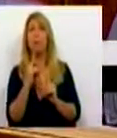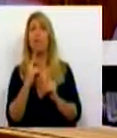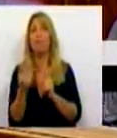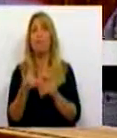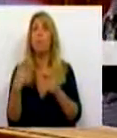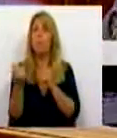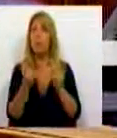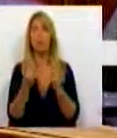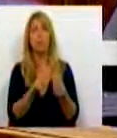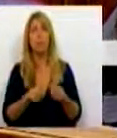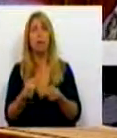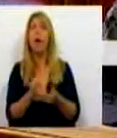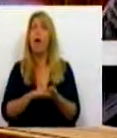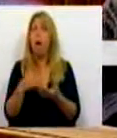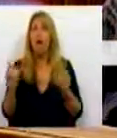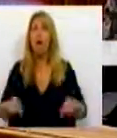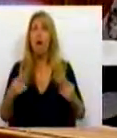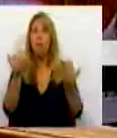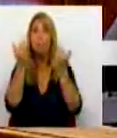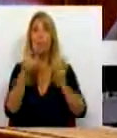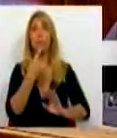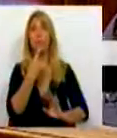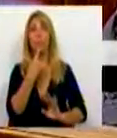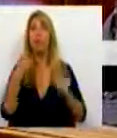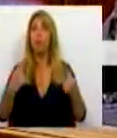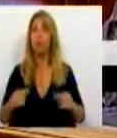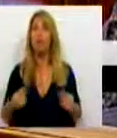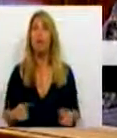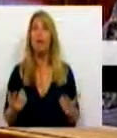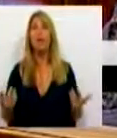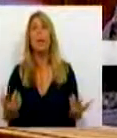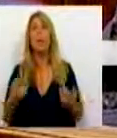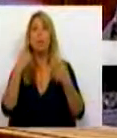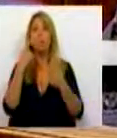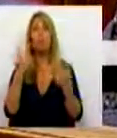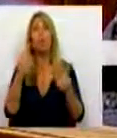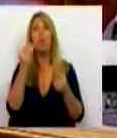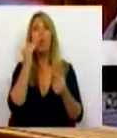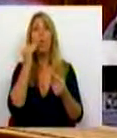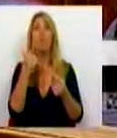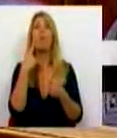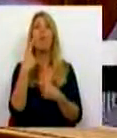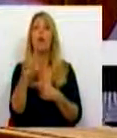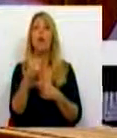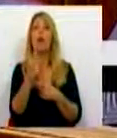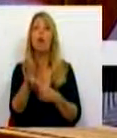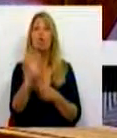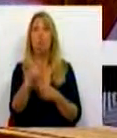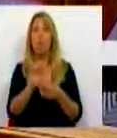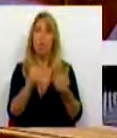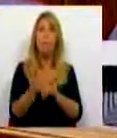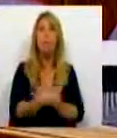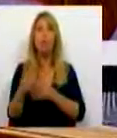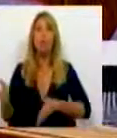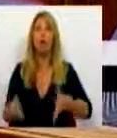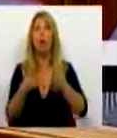onde obtivemos muita informação e onde, sobretudo, se verificou a mudança de escolhas, de rumo, no que diz respeito ao poder local e